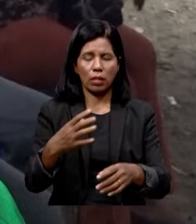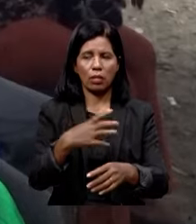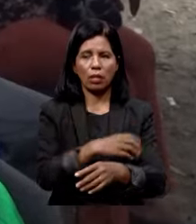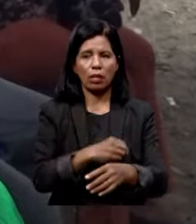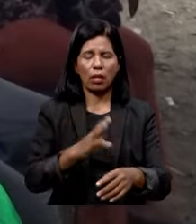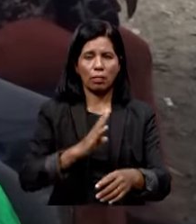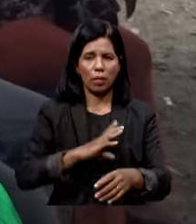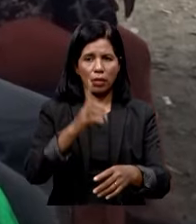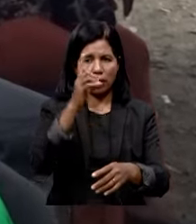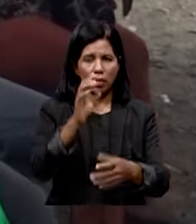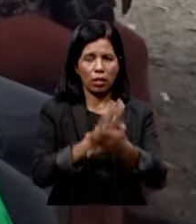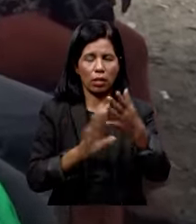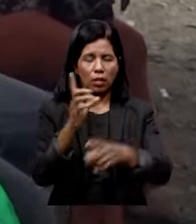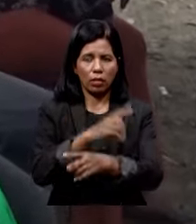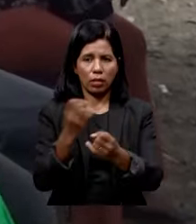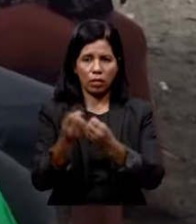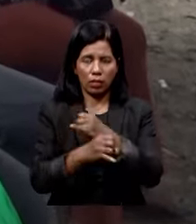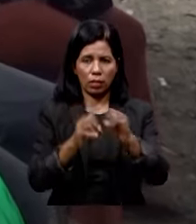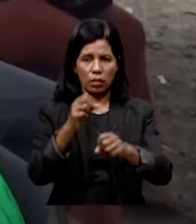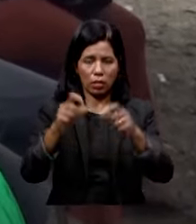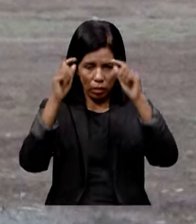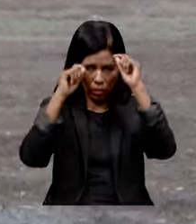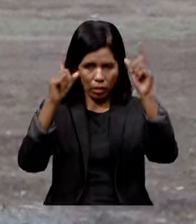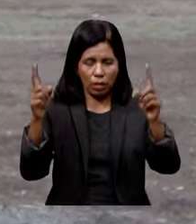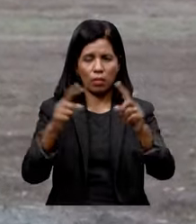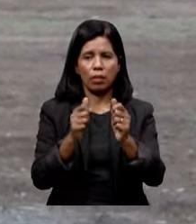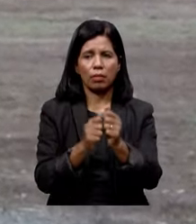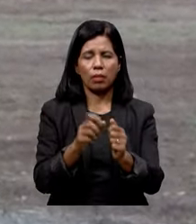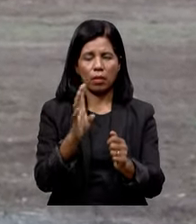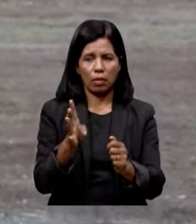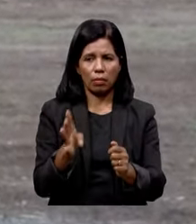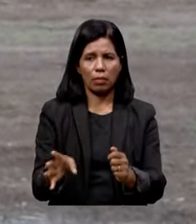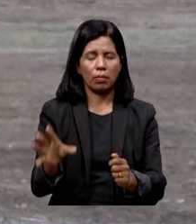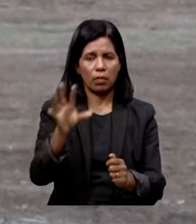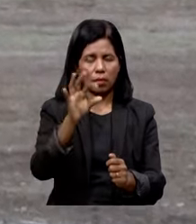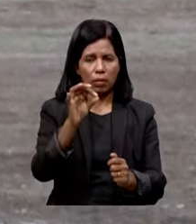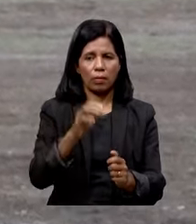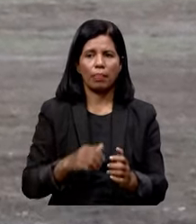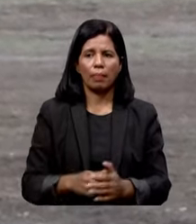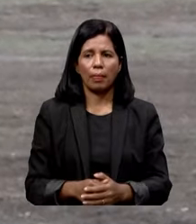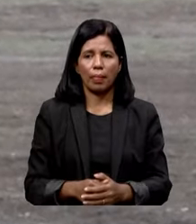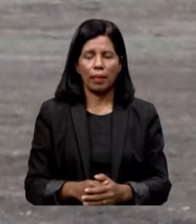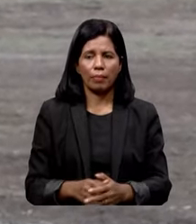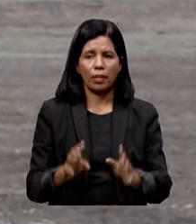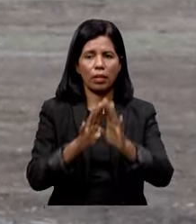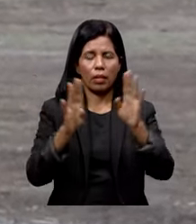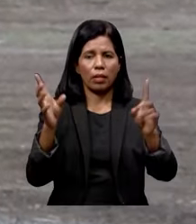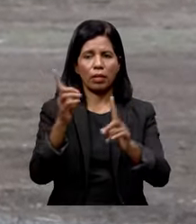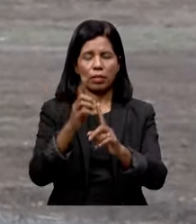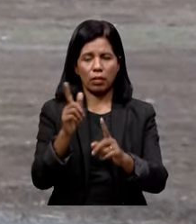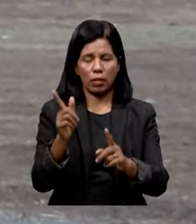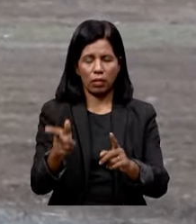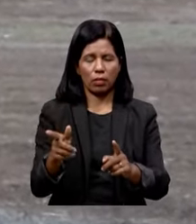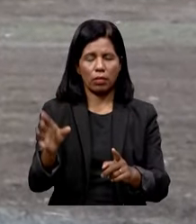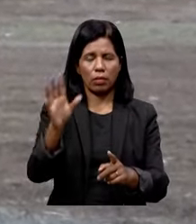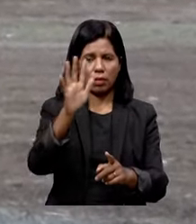Dili, onde comemora a proclamação de independência Timor-Leste, badala hatun resensia. Feira ne se loque e a loron ronuro